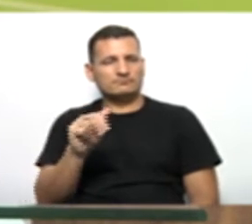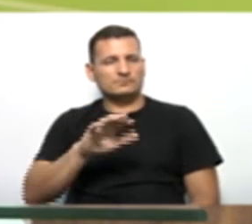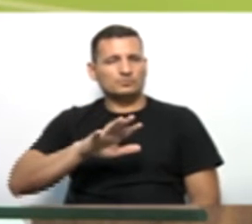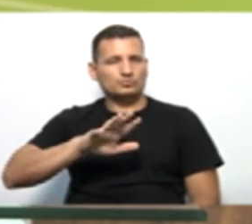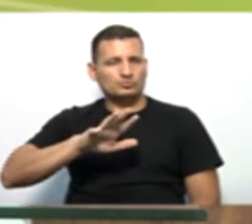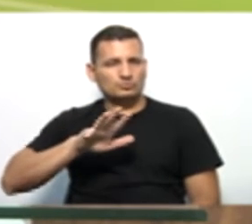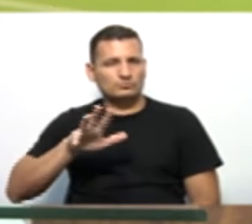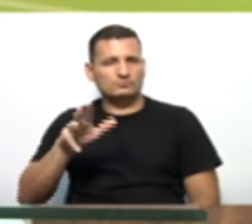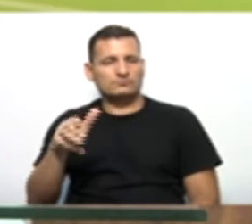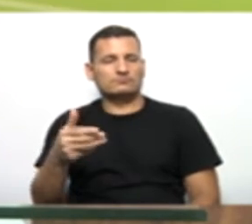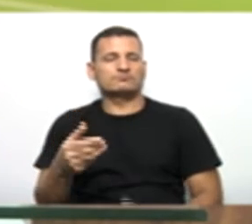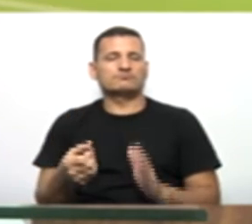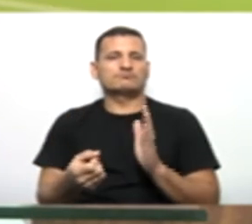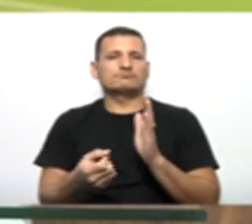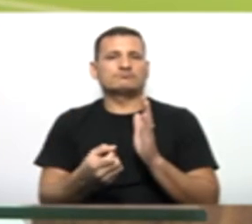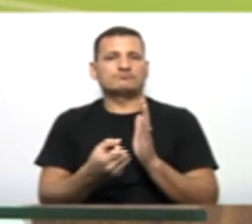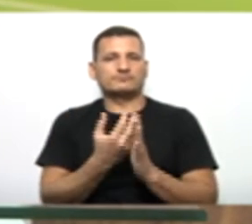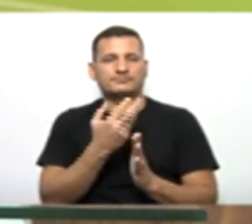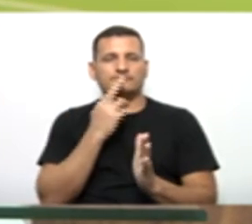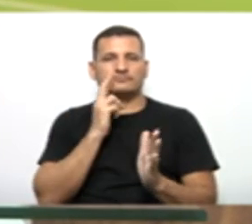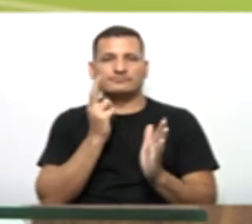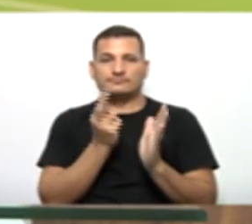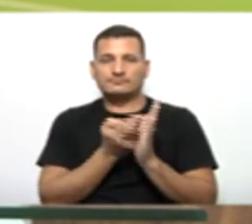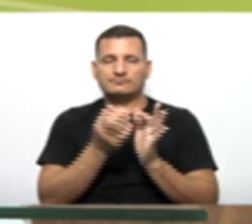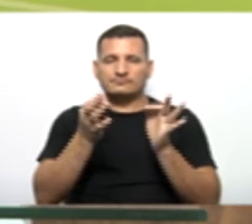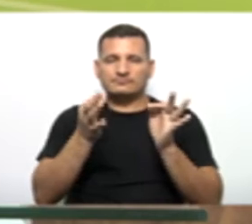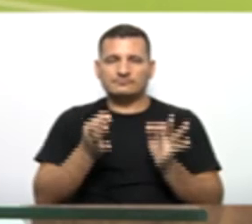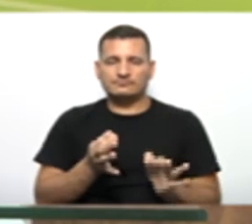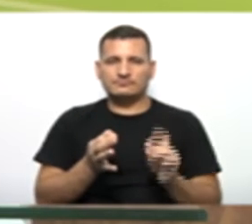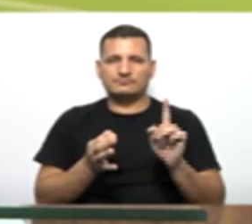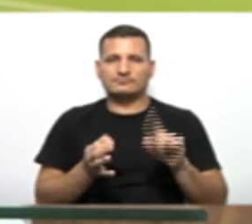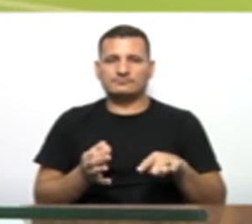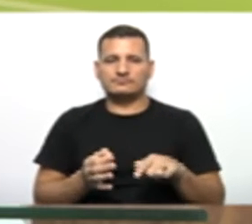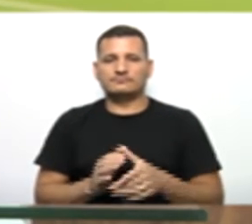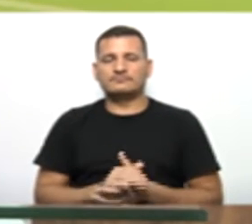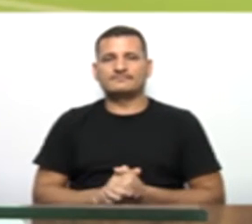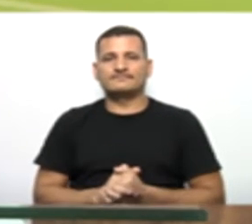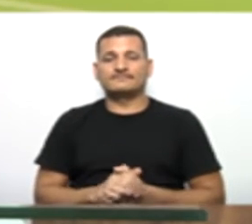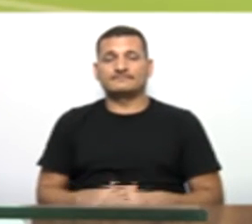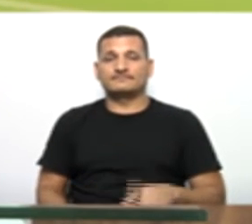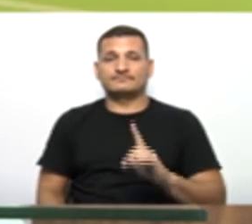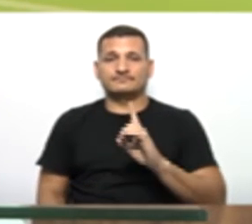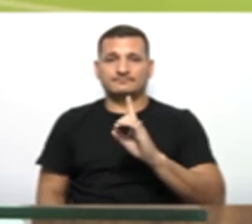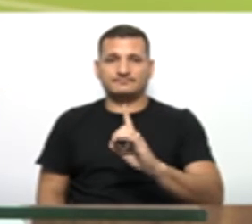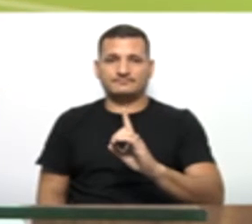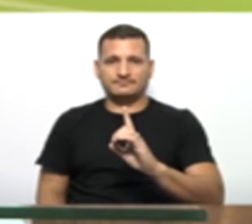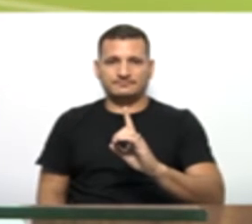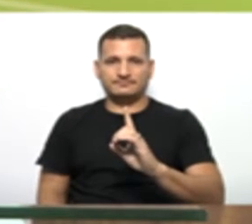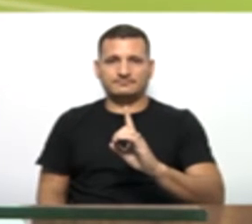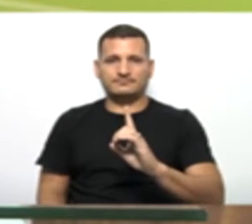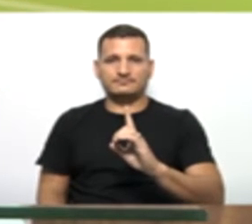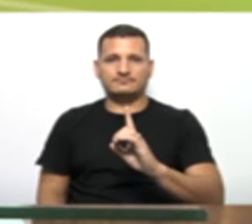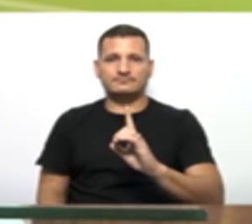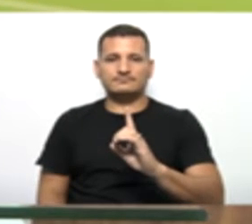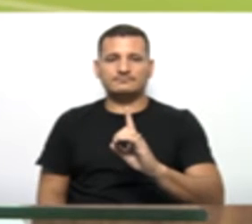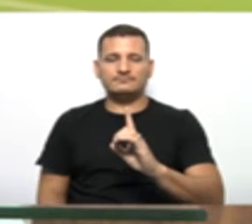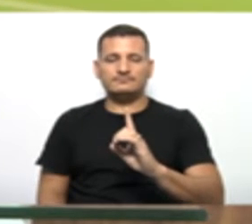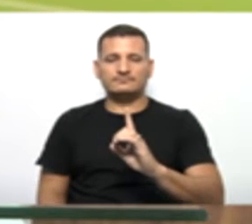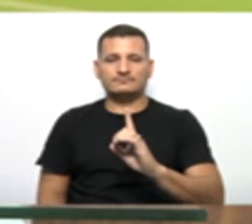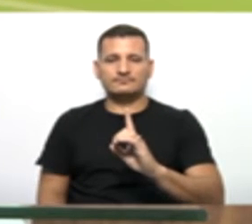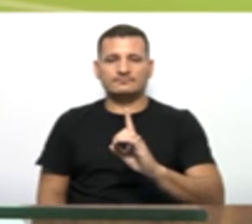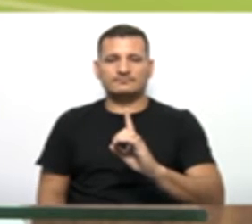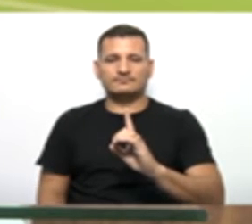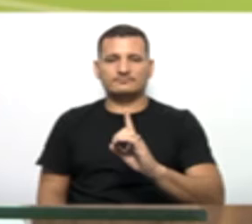professor Willis, disseram que a resposta correta é a letra D. A resposta correta, a letra